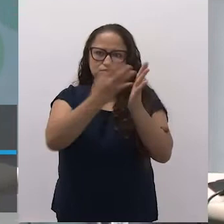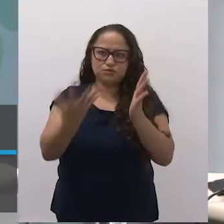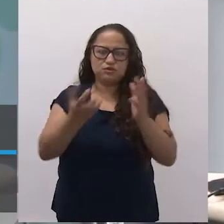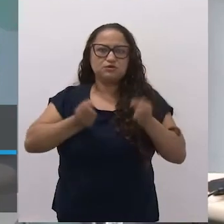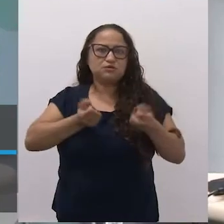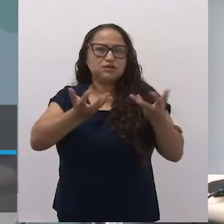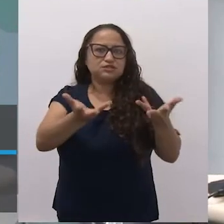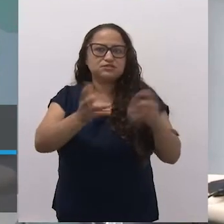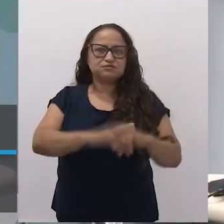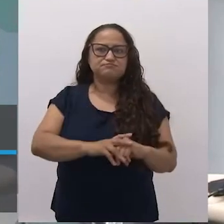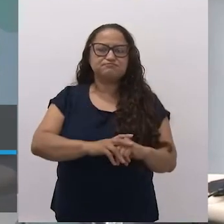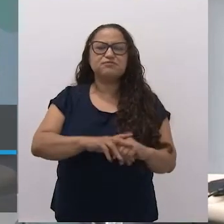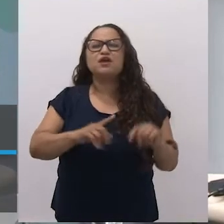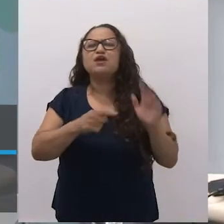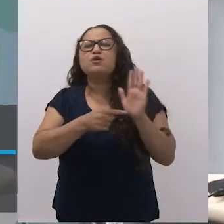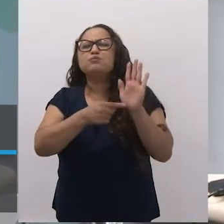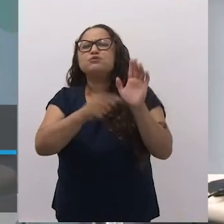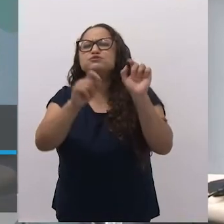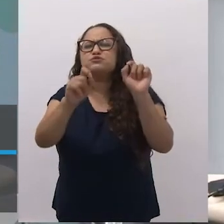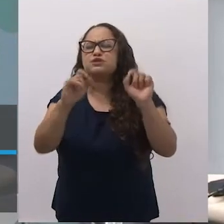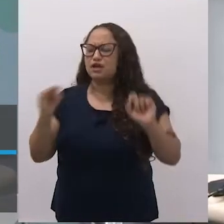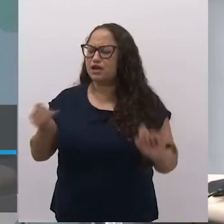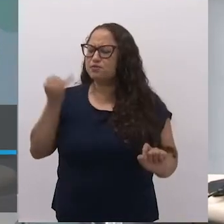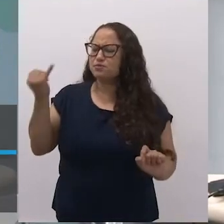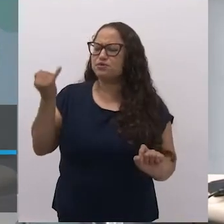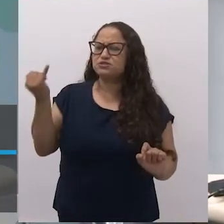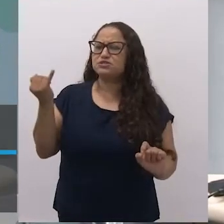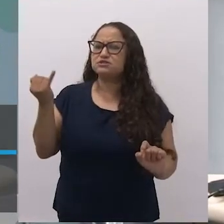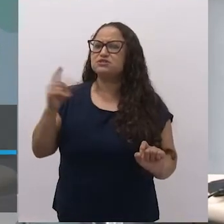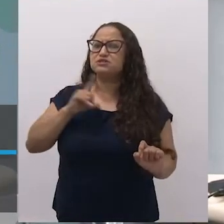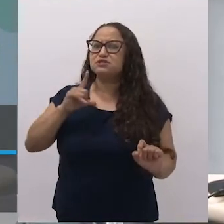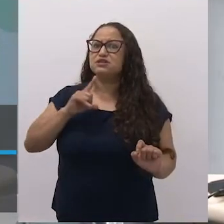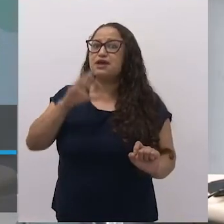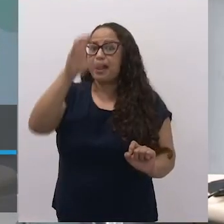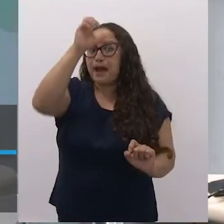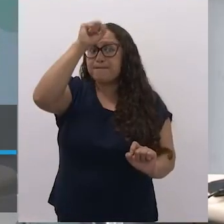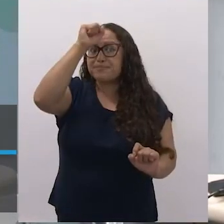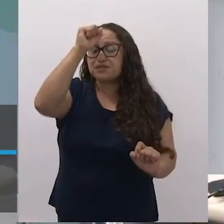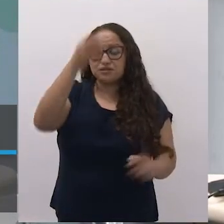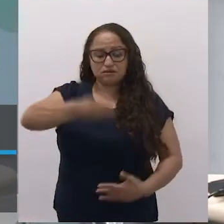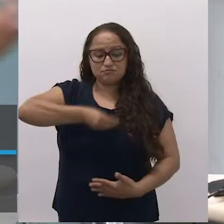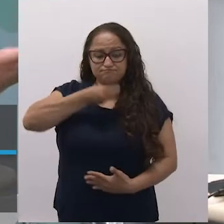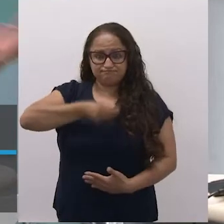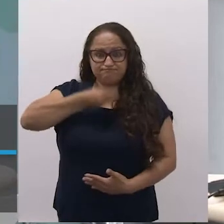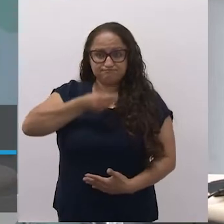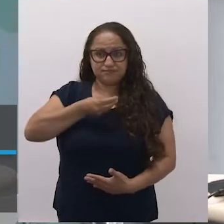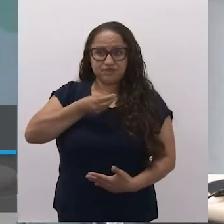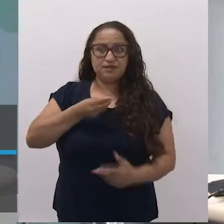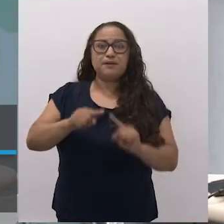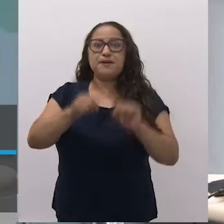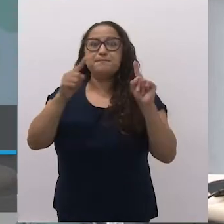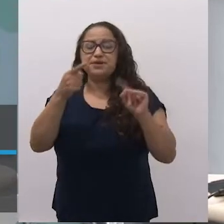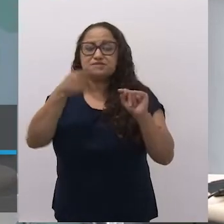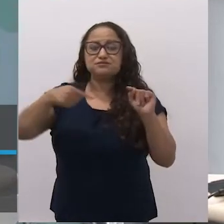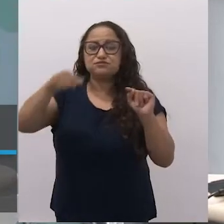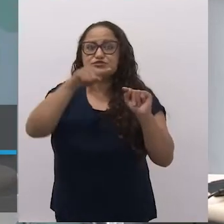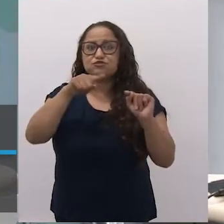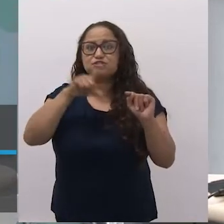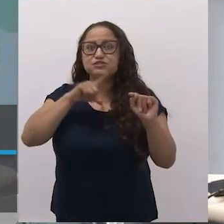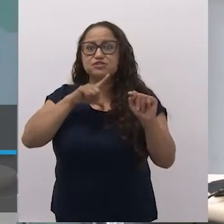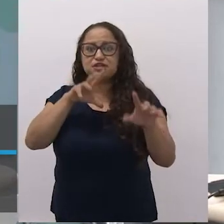destaco a importância aqui, a ênfase no aprender a conviver. Embora nós consideramos que as